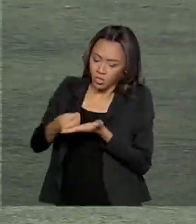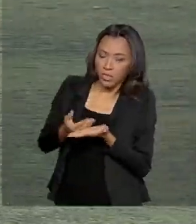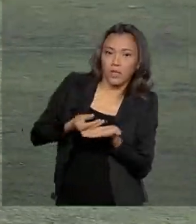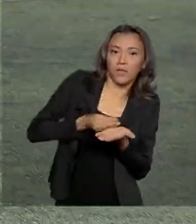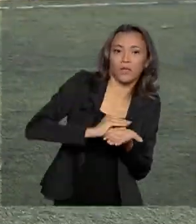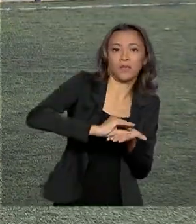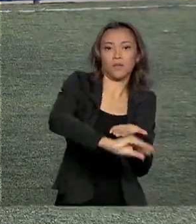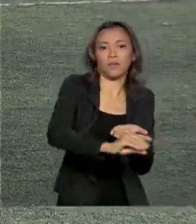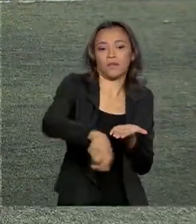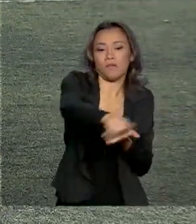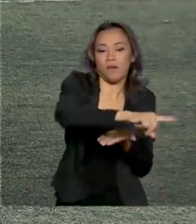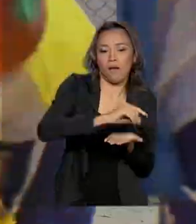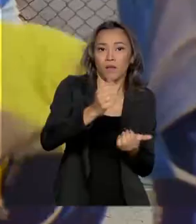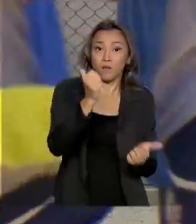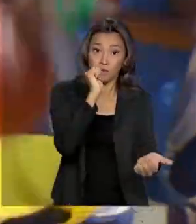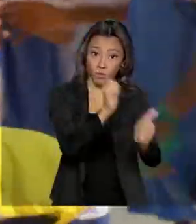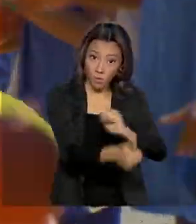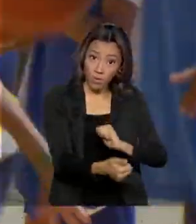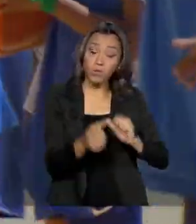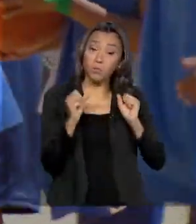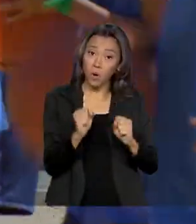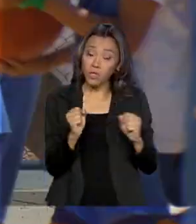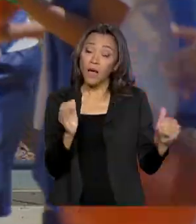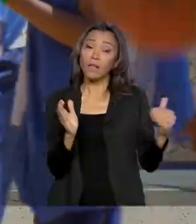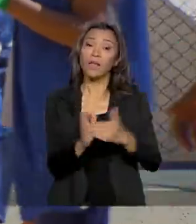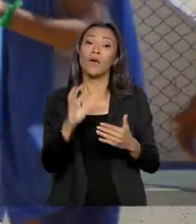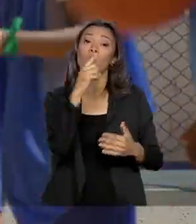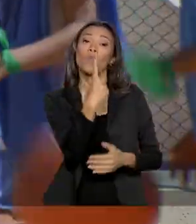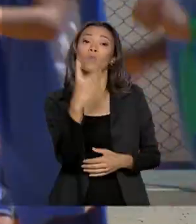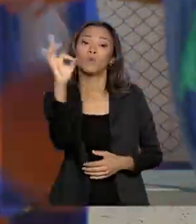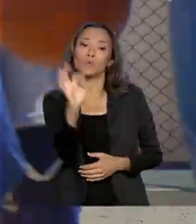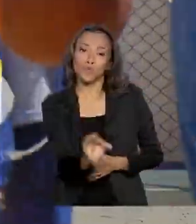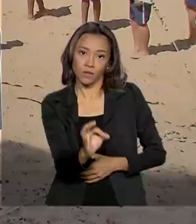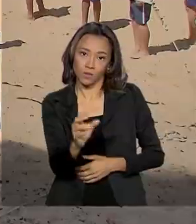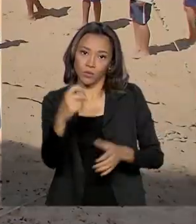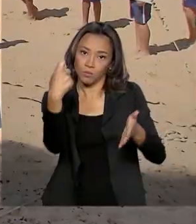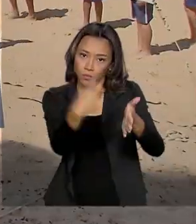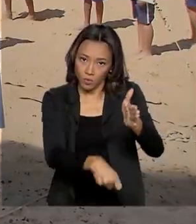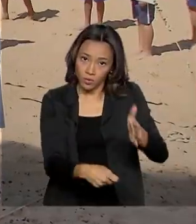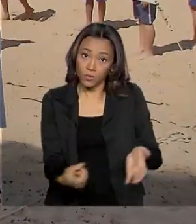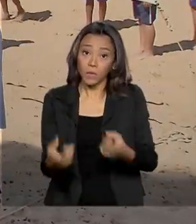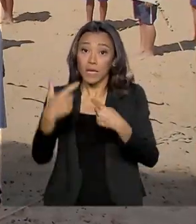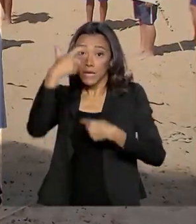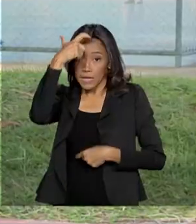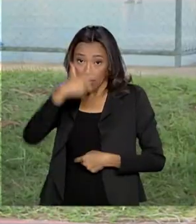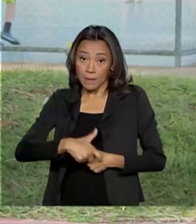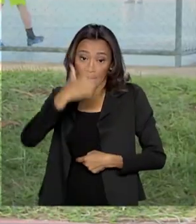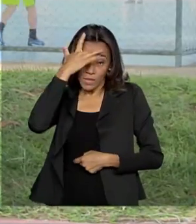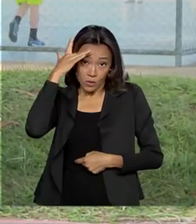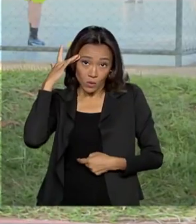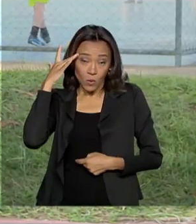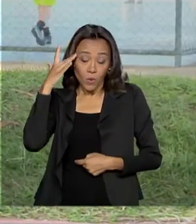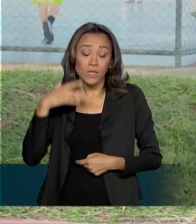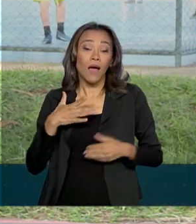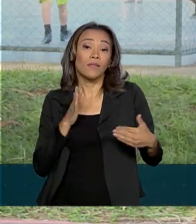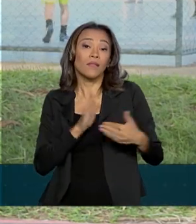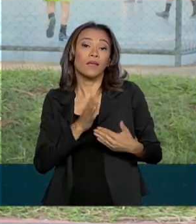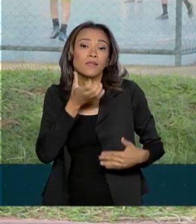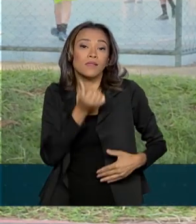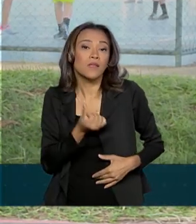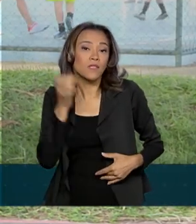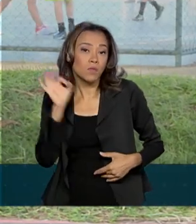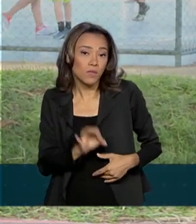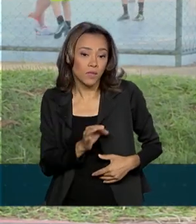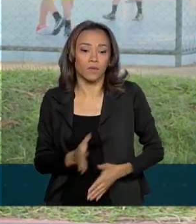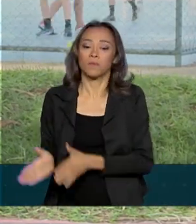até 1% do imposto devido e as pessoas físicas até 6%. Só no ano passado foram